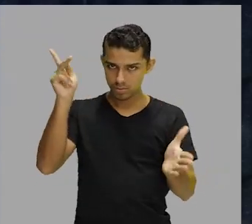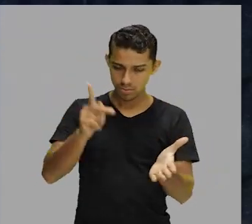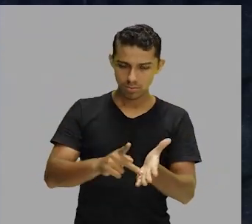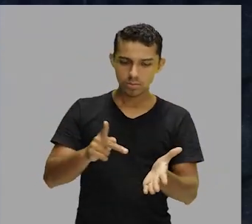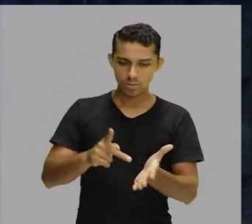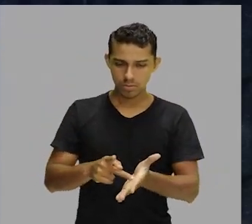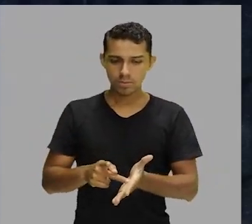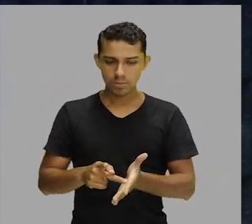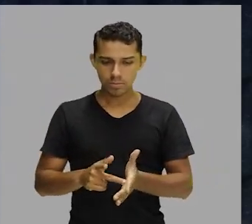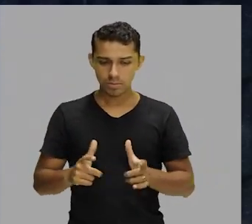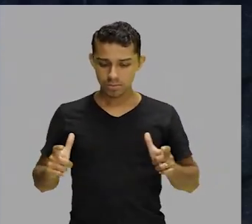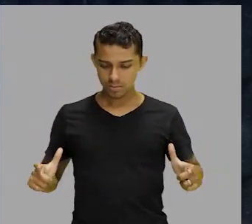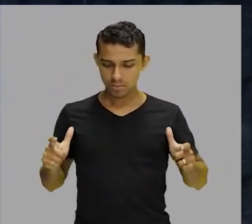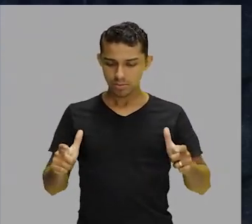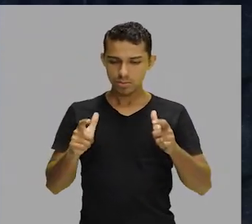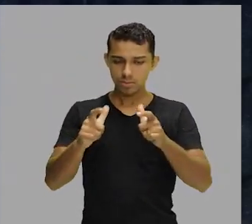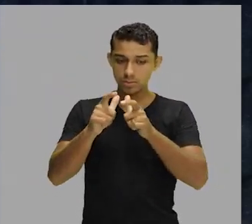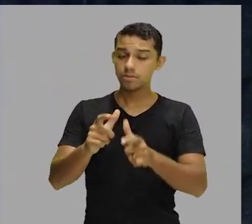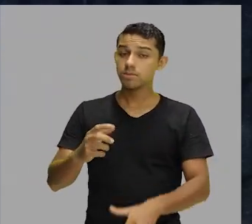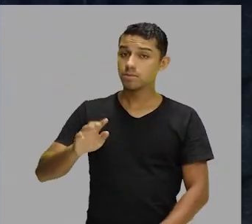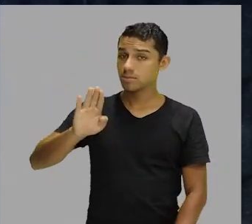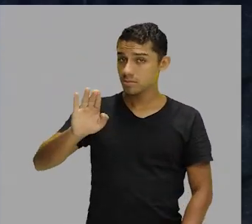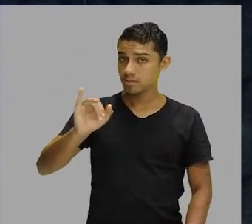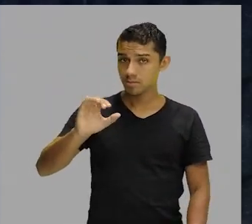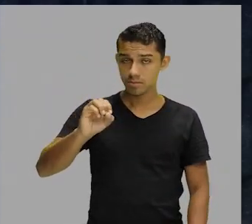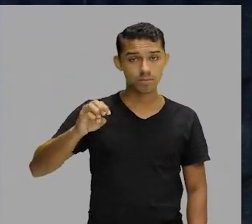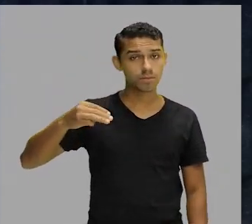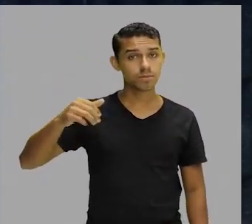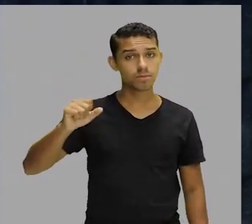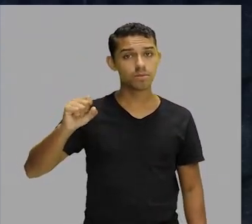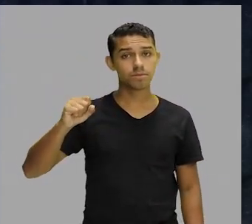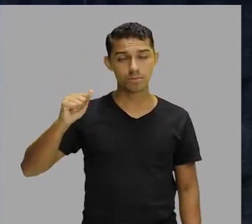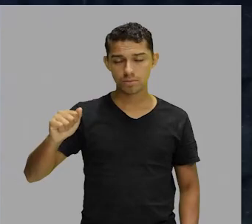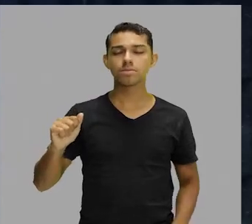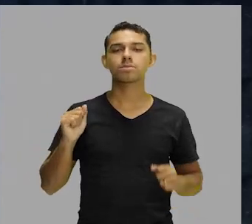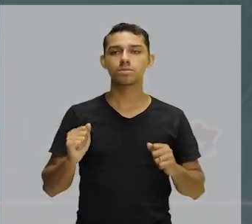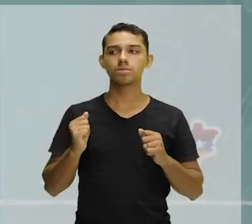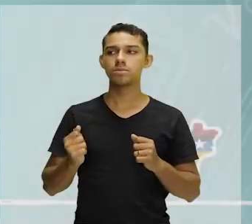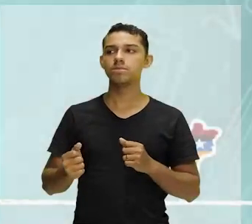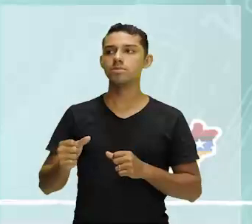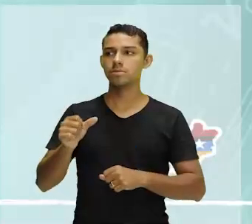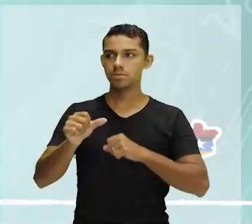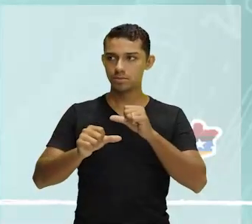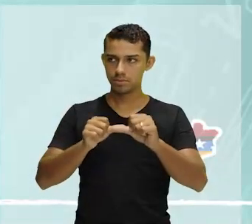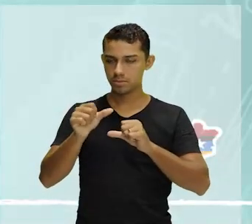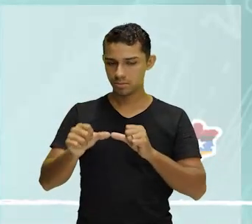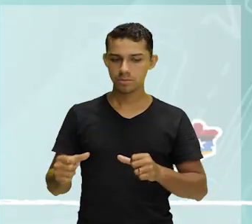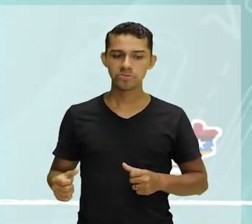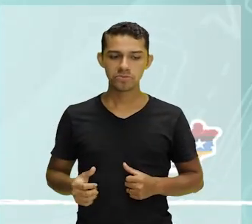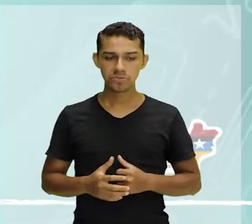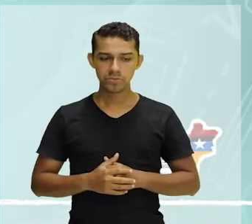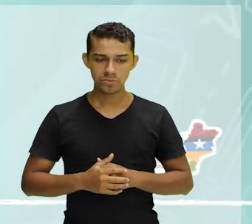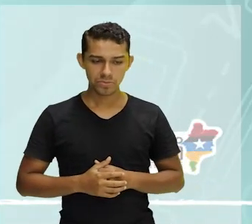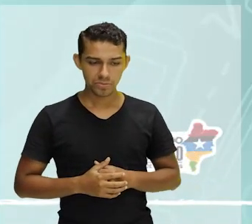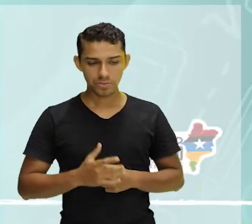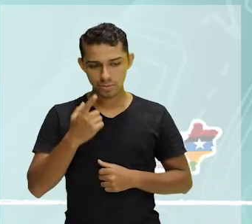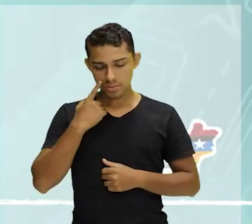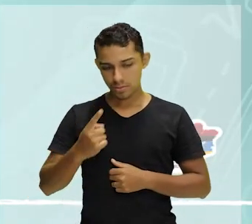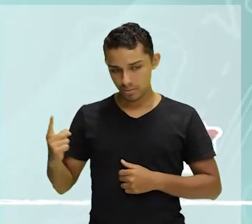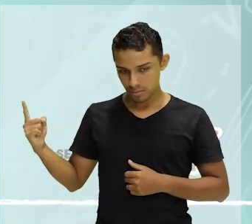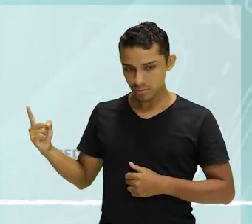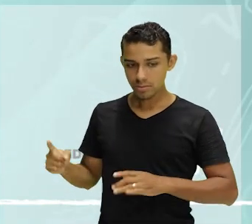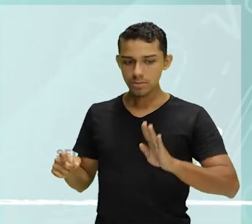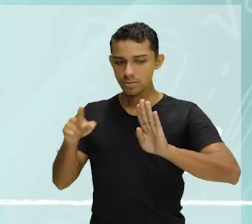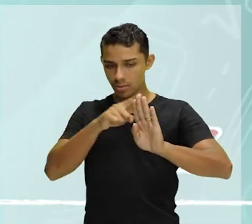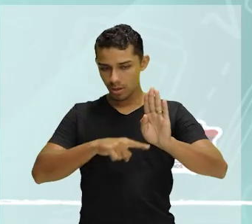de biomassa nos ambientes marinhos ela pode ser invertida, que é o que a questão, a